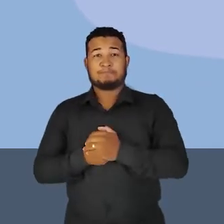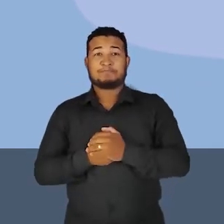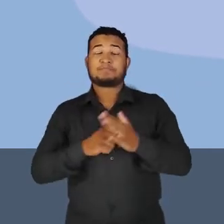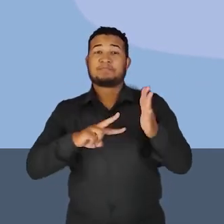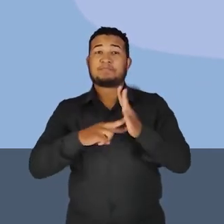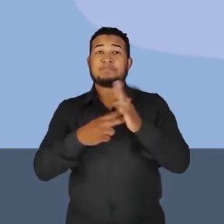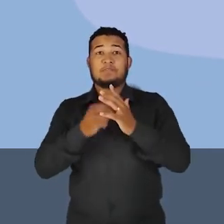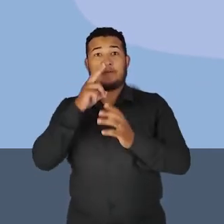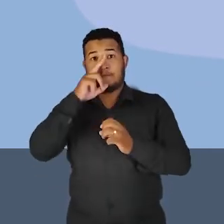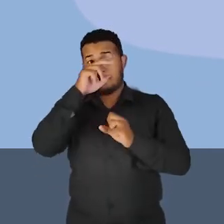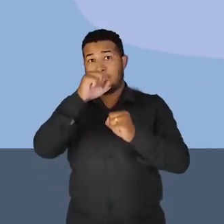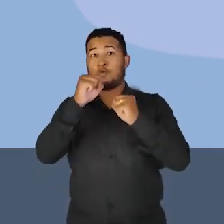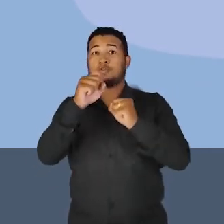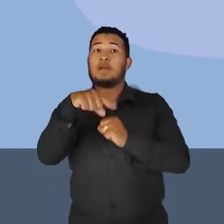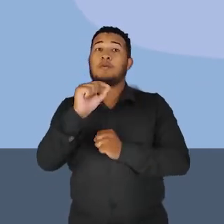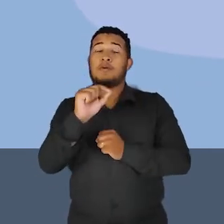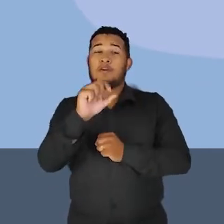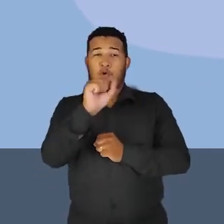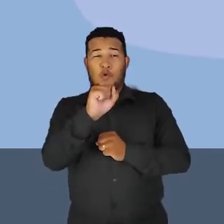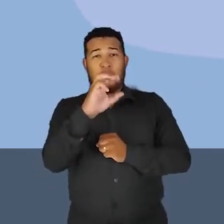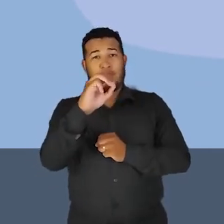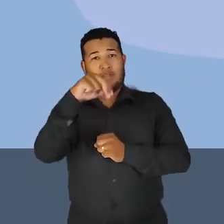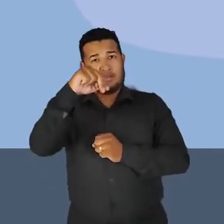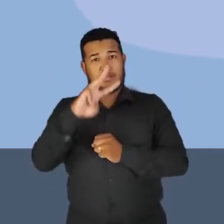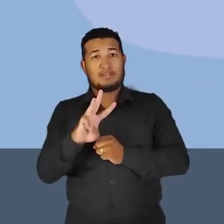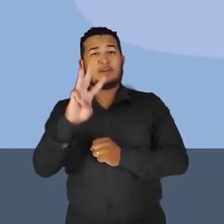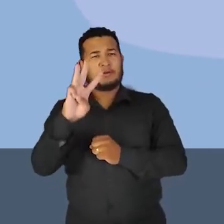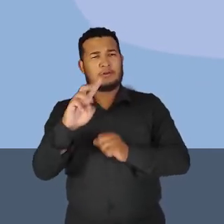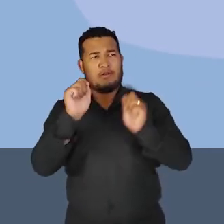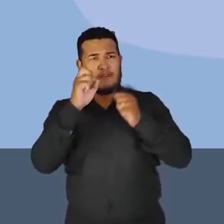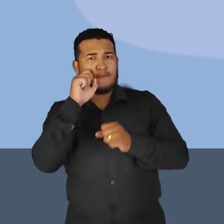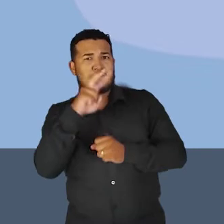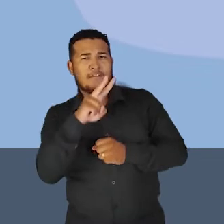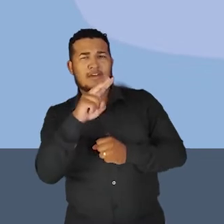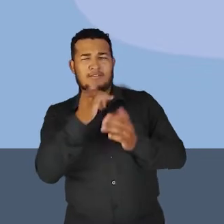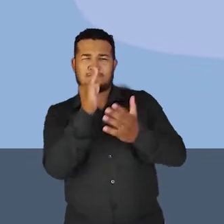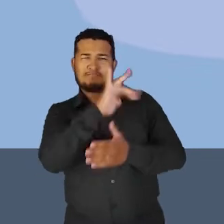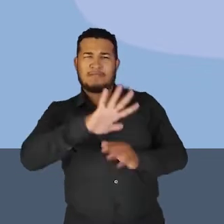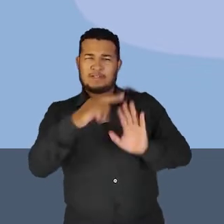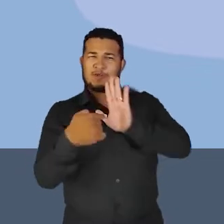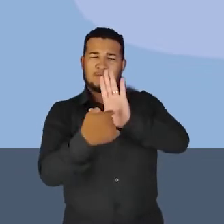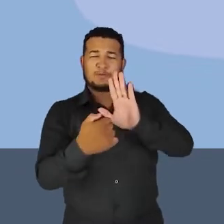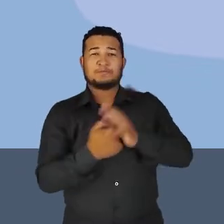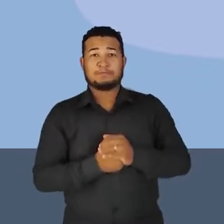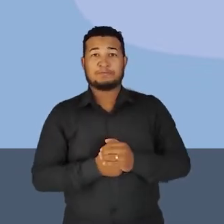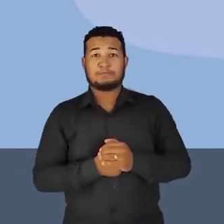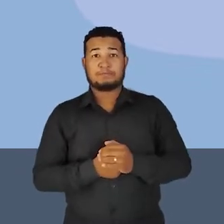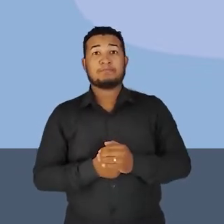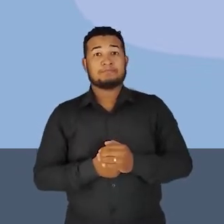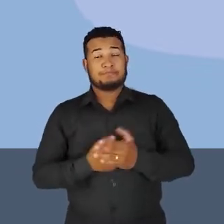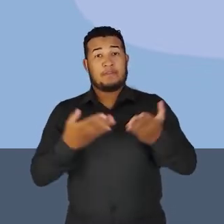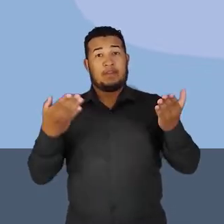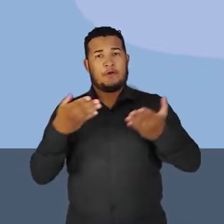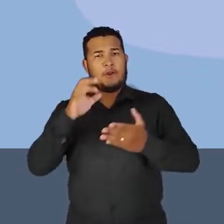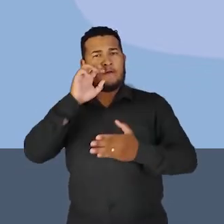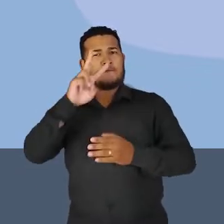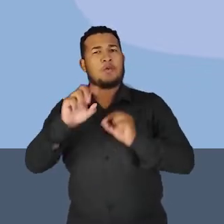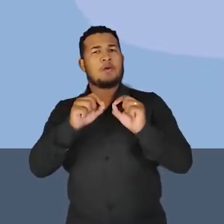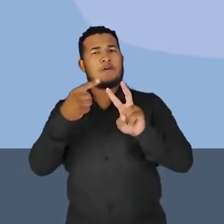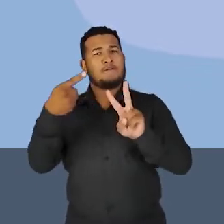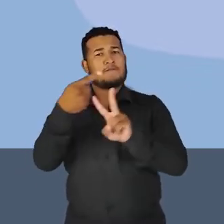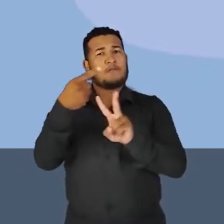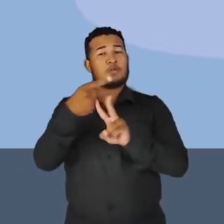sua intensidade está sendo de 80 newton, dá para ver no próprio desenho. Vamos dar uma analisada agora no